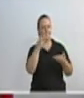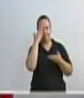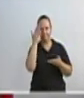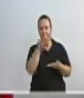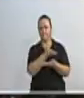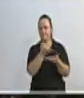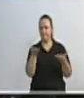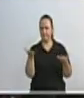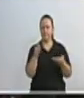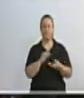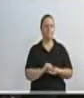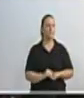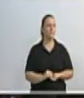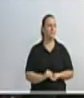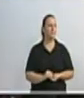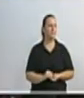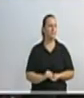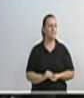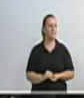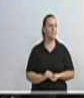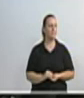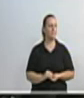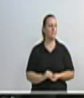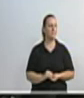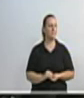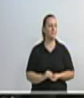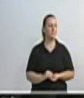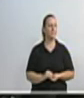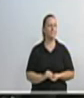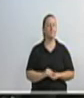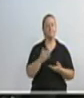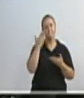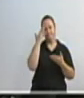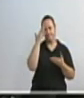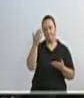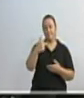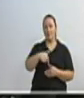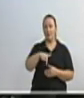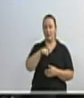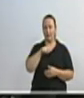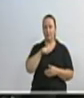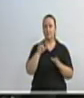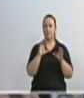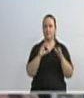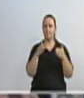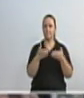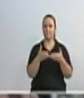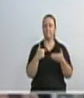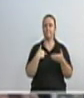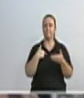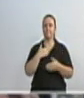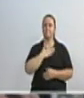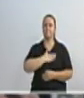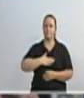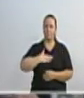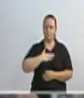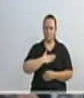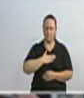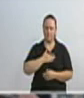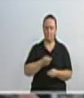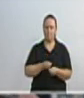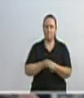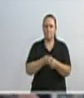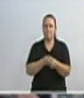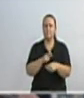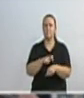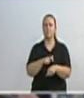todos. Obrigado, senhor Ronaldo. Antes da outra fala da comunidade, eu gostaria de ceder o tempo para o